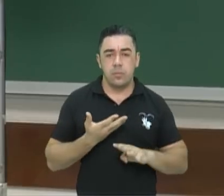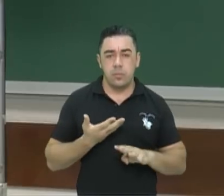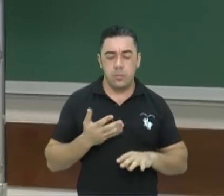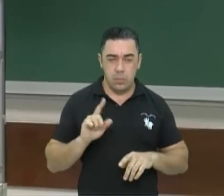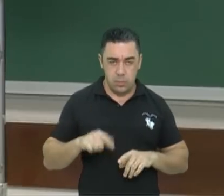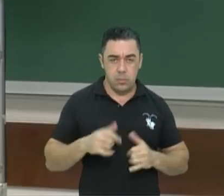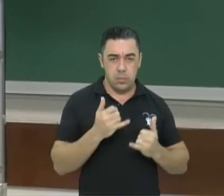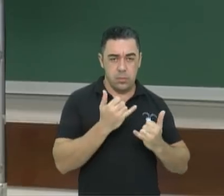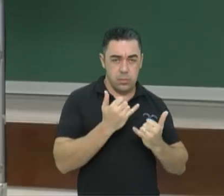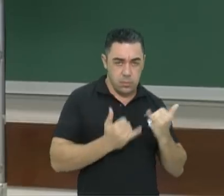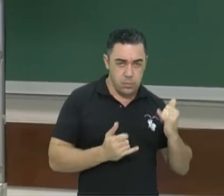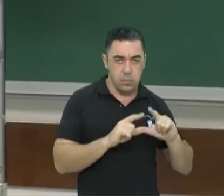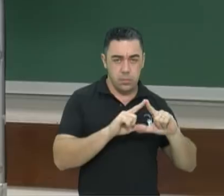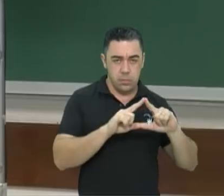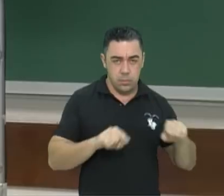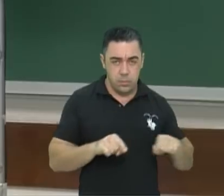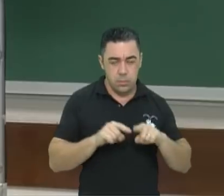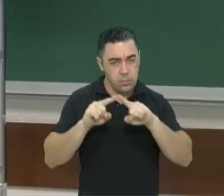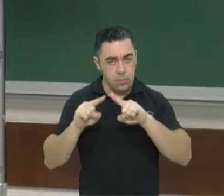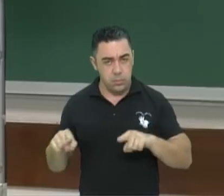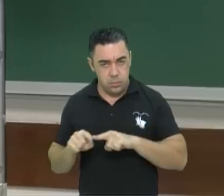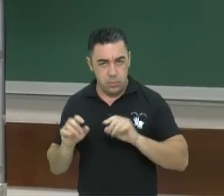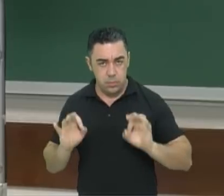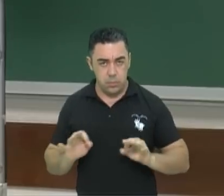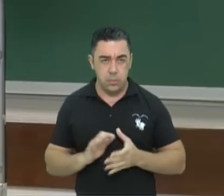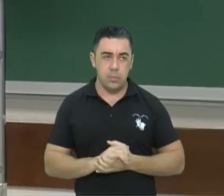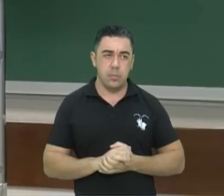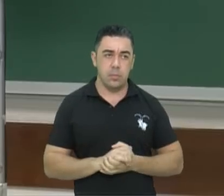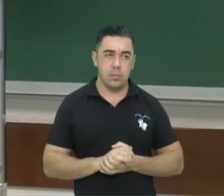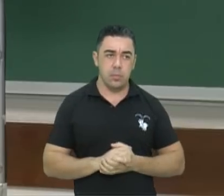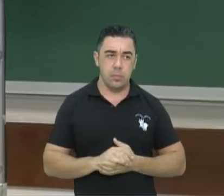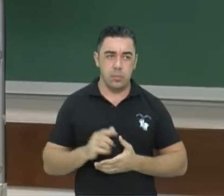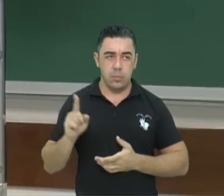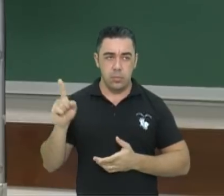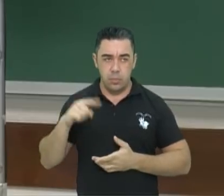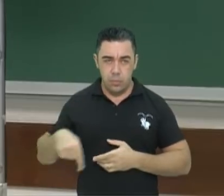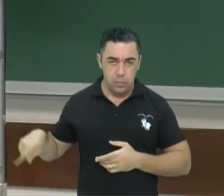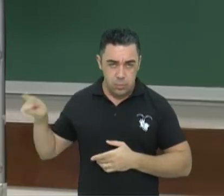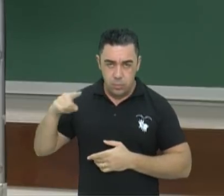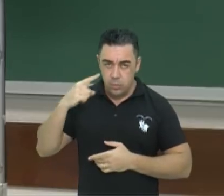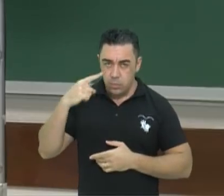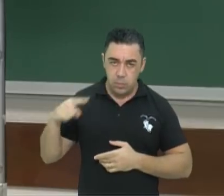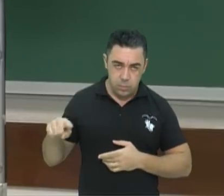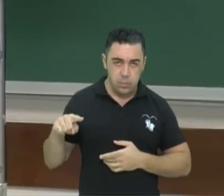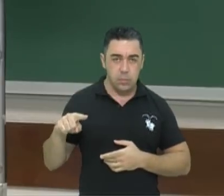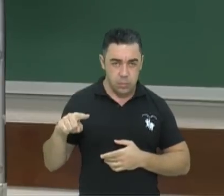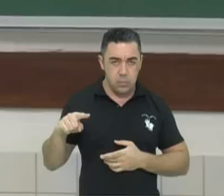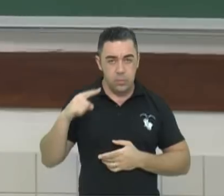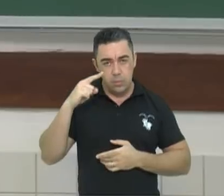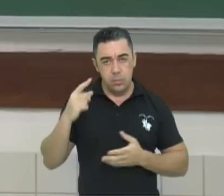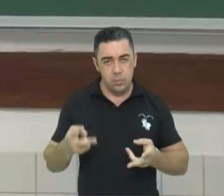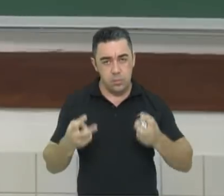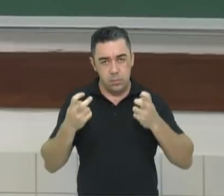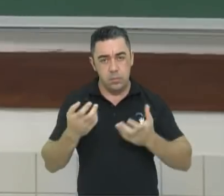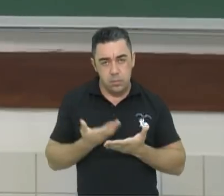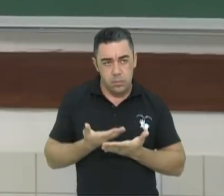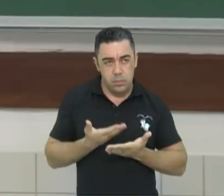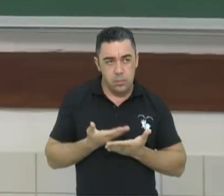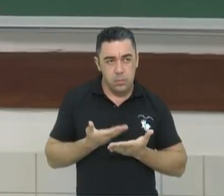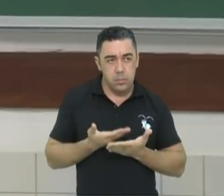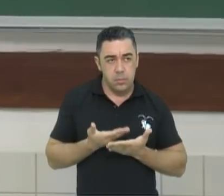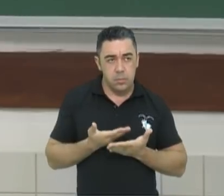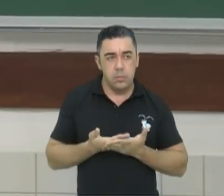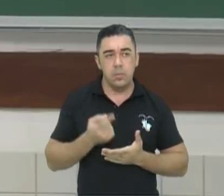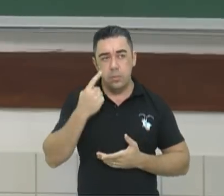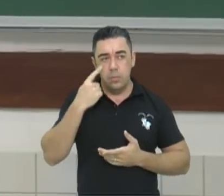era a semelhança de triângulos, certo, gente? Então, o que a gente pode né, ver na aula de